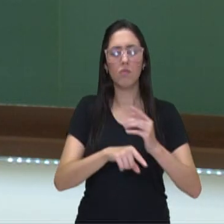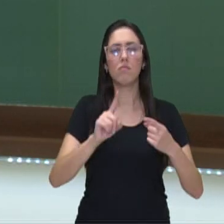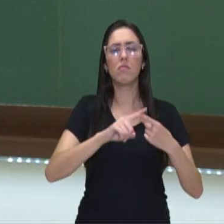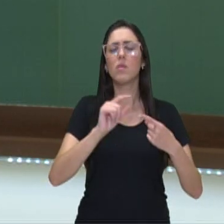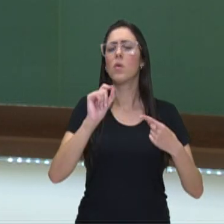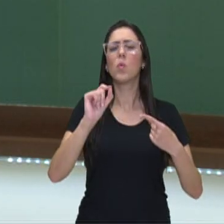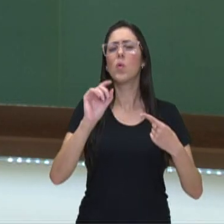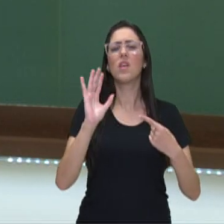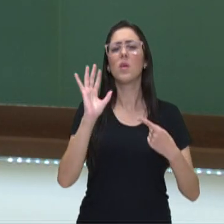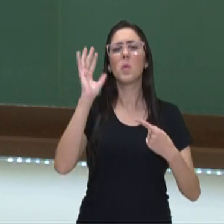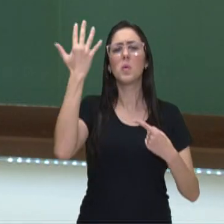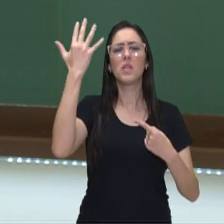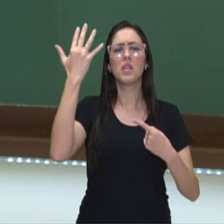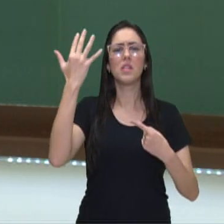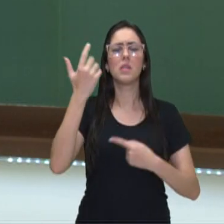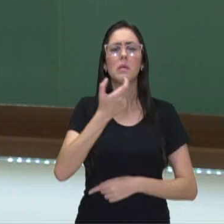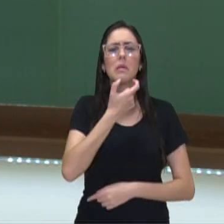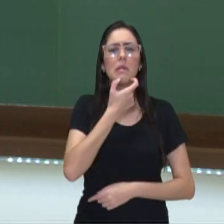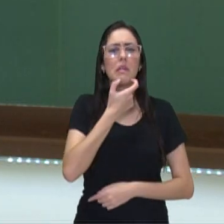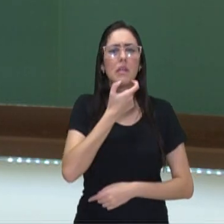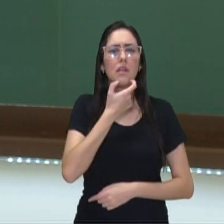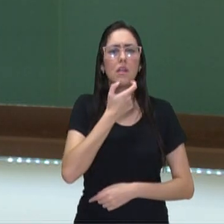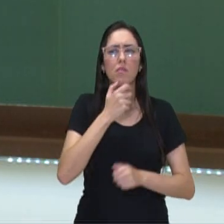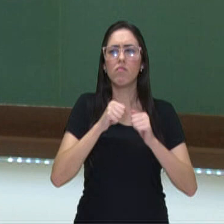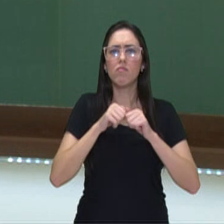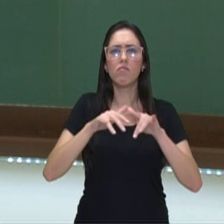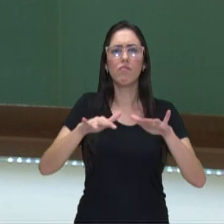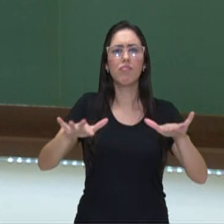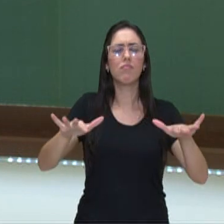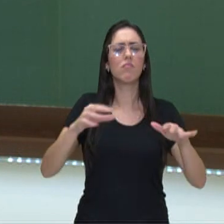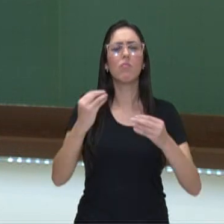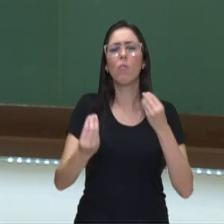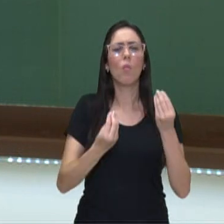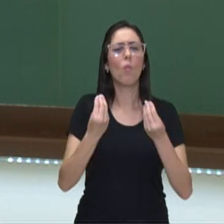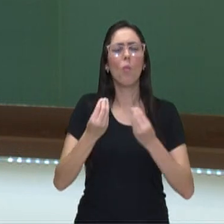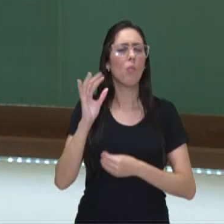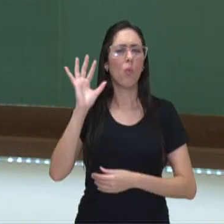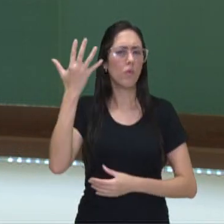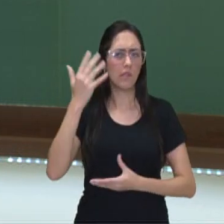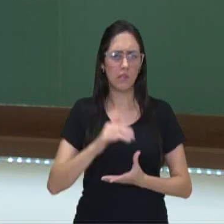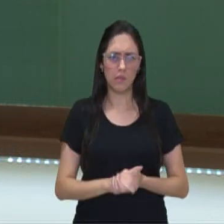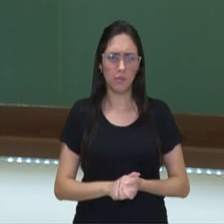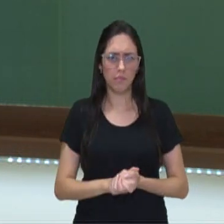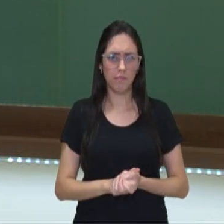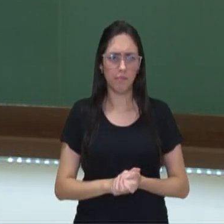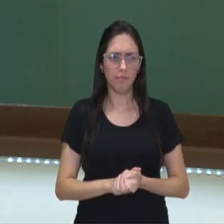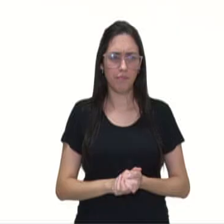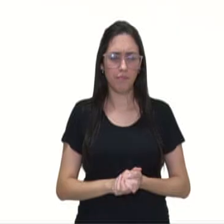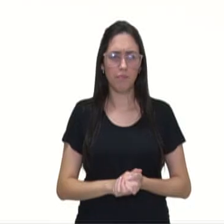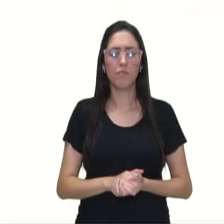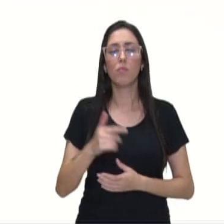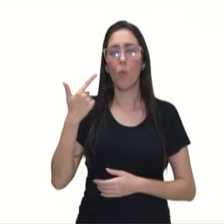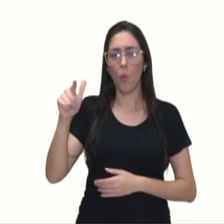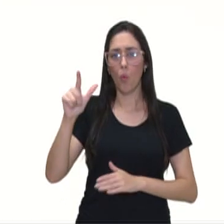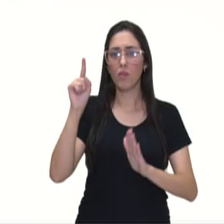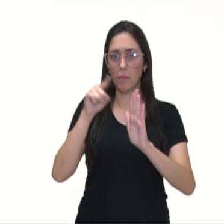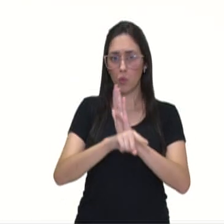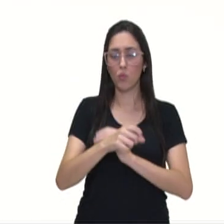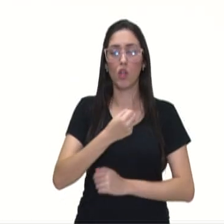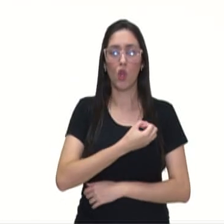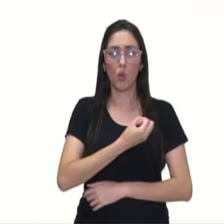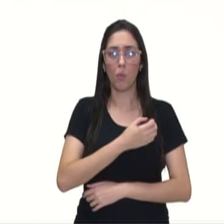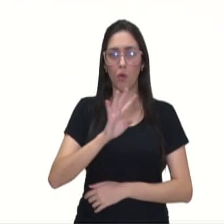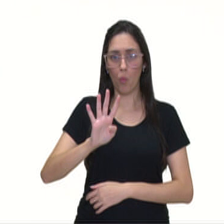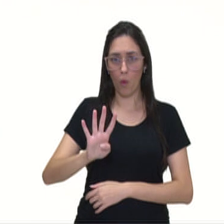como resultado do status do inglês como uma língua comum, uma língua mundial? E qual foi o segundo fator, na número 4 você